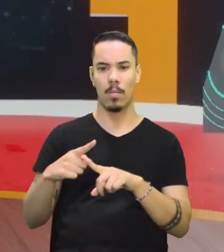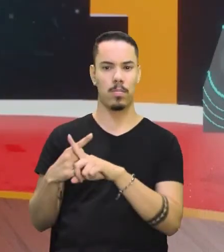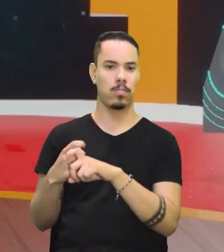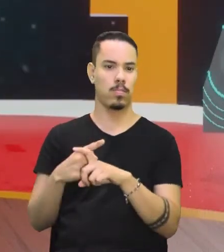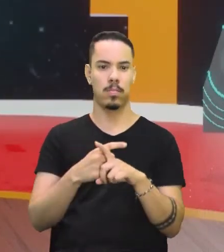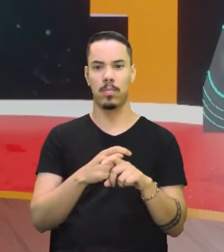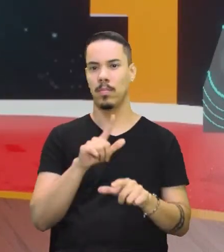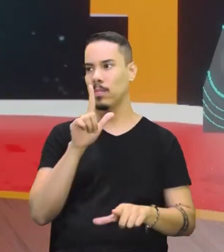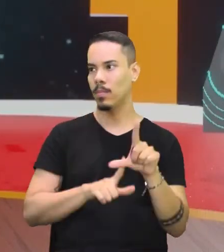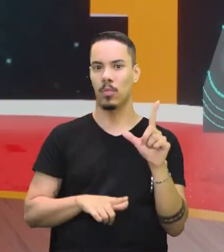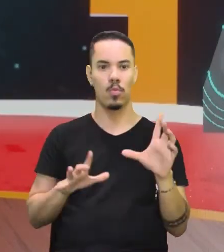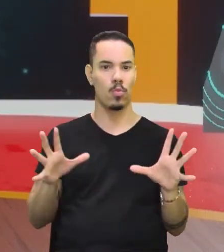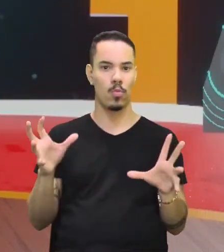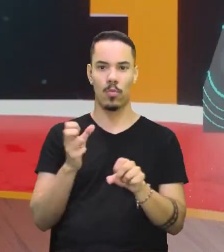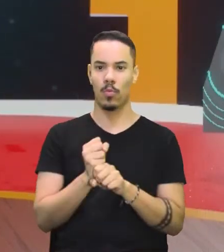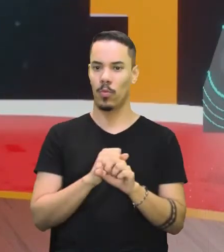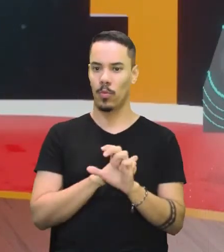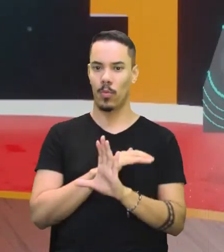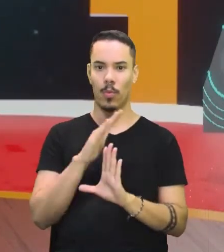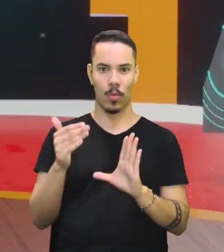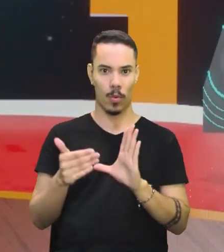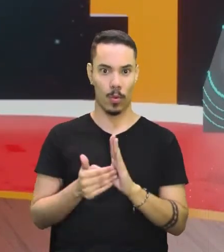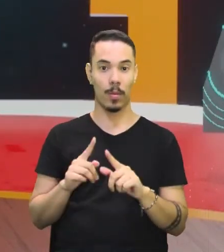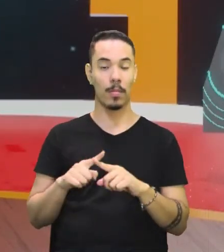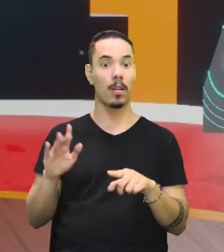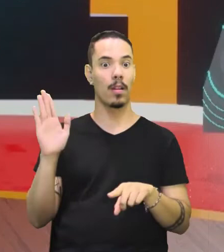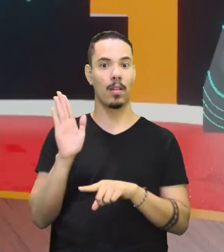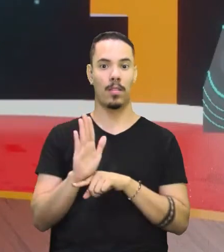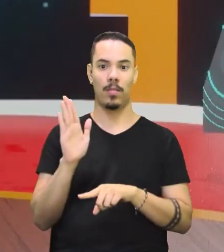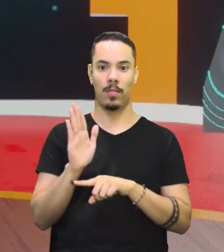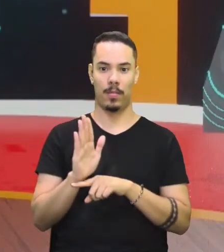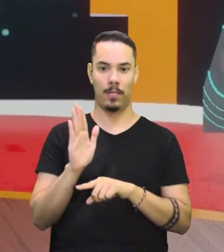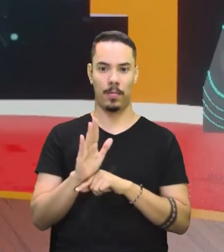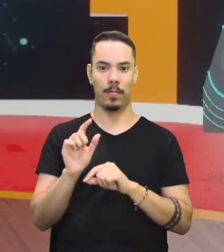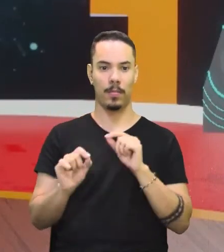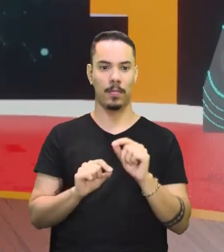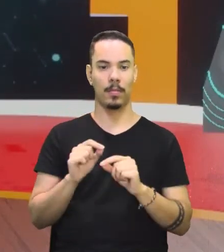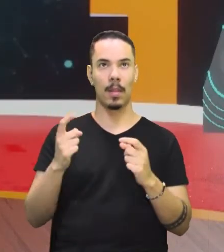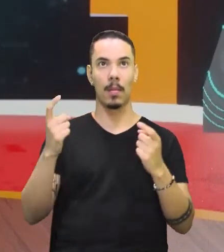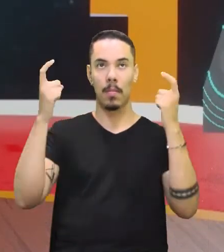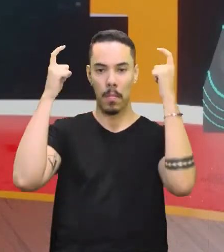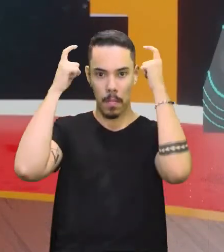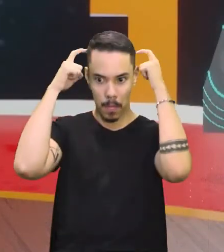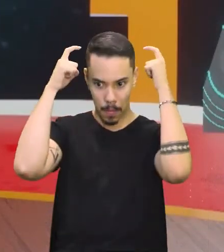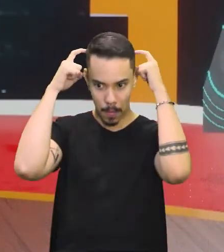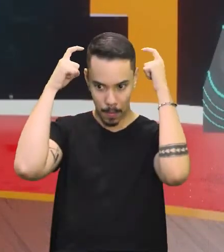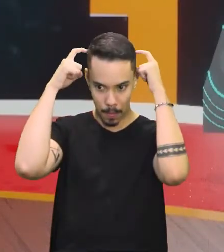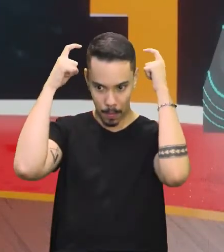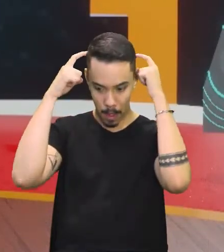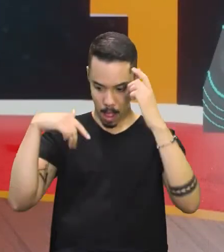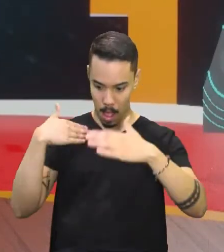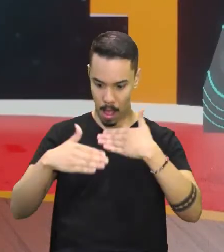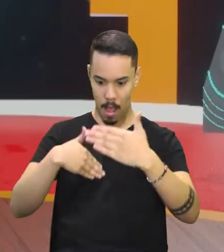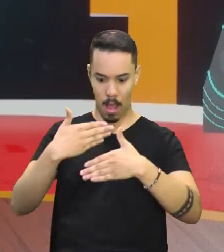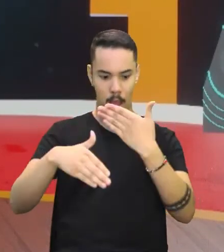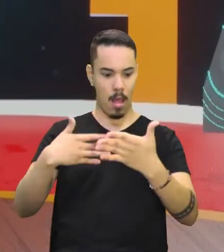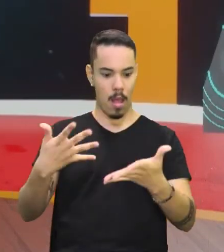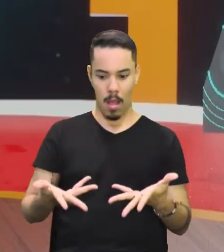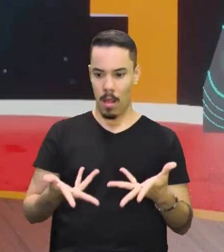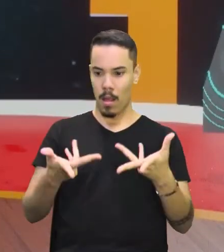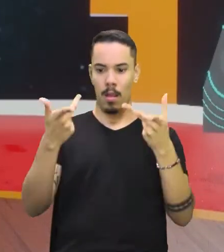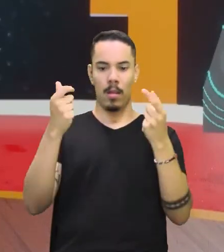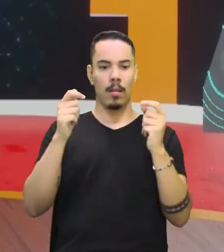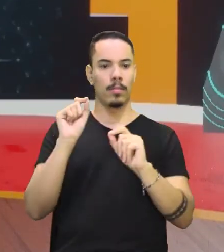pura. Mas ajuda muito o seguinte, a desenrolar essas habilidades que nós temos